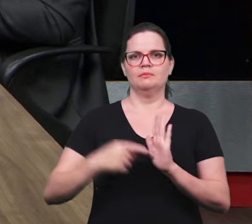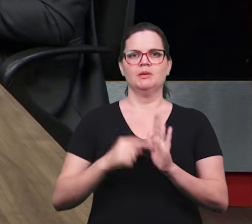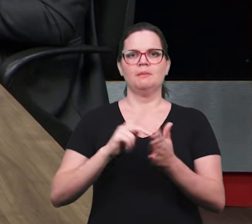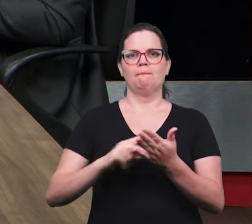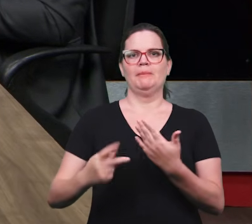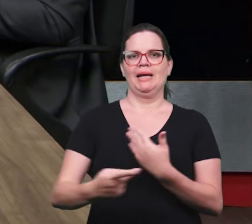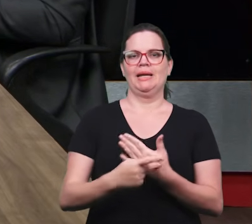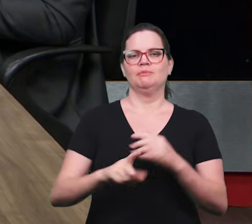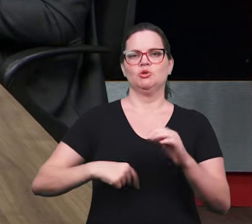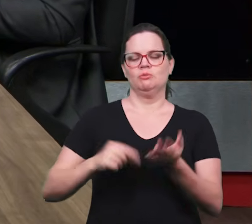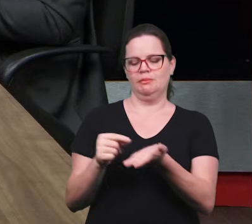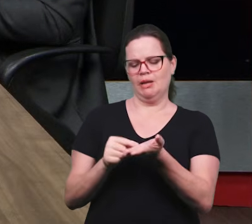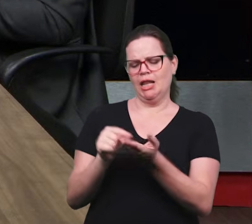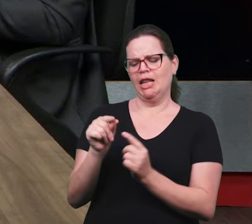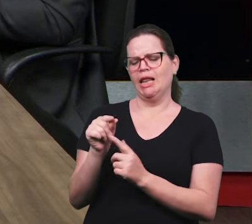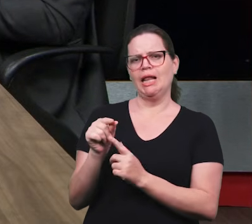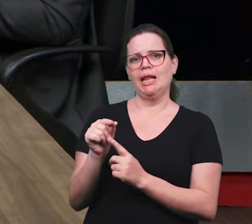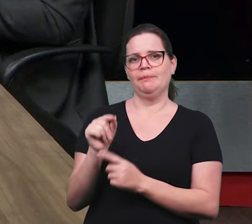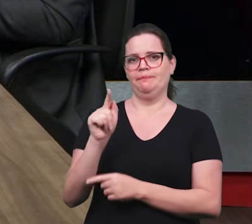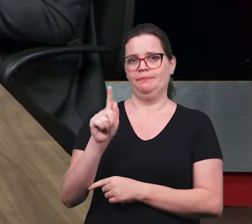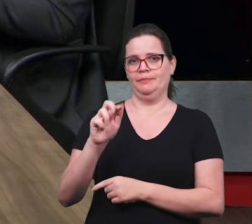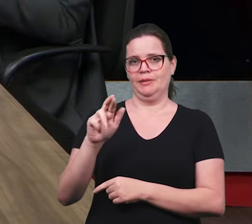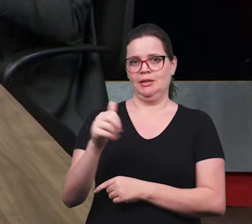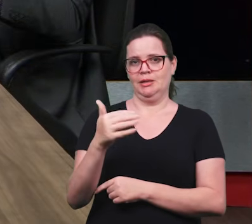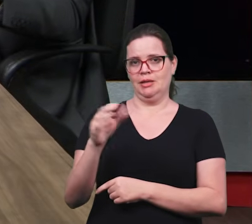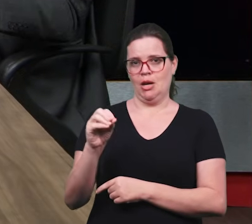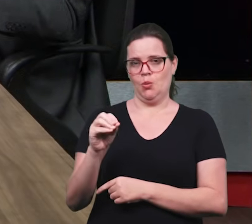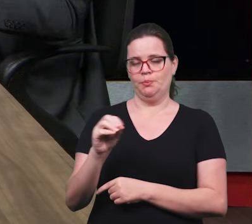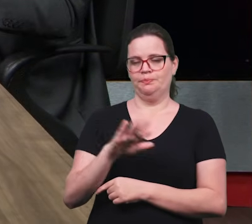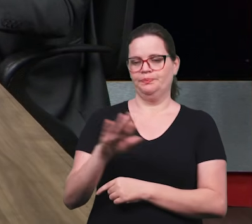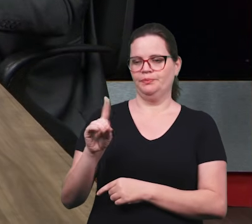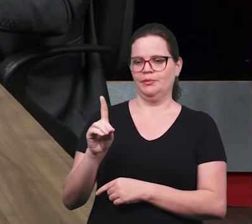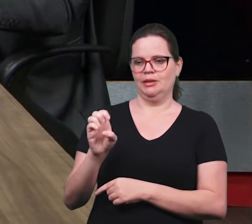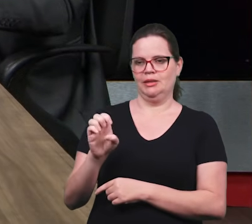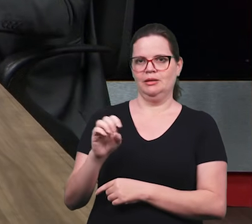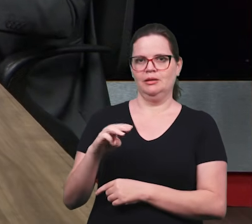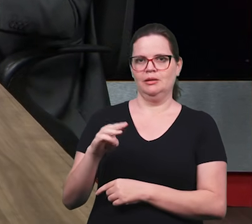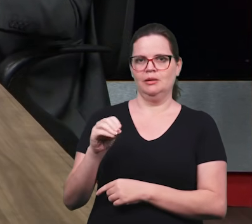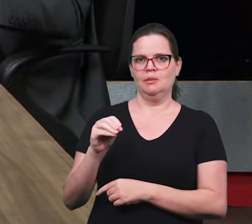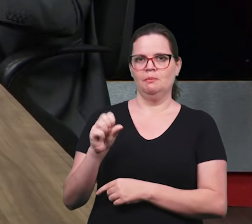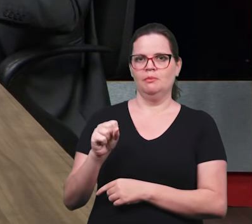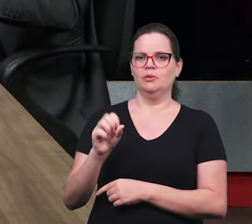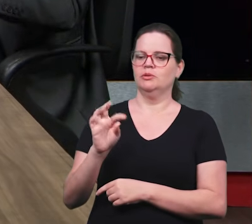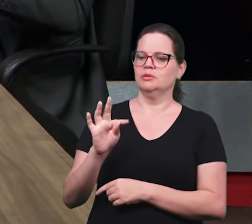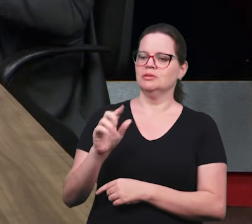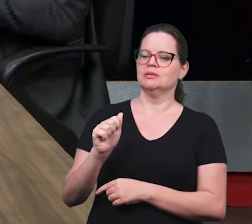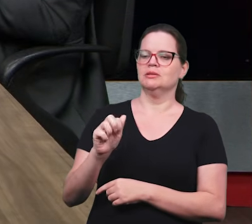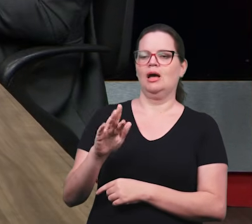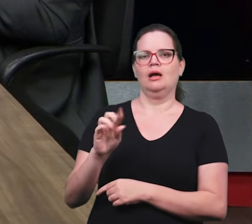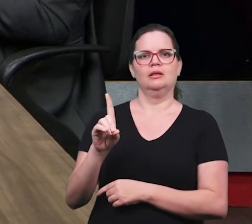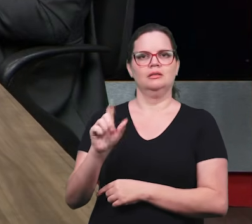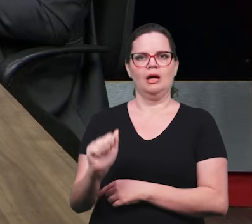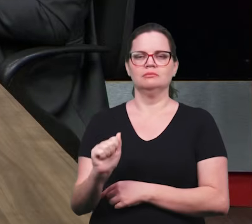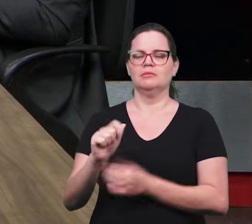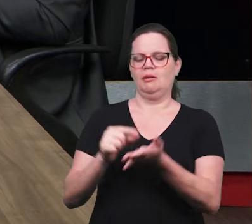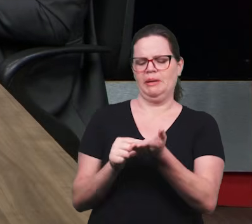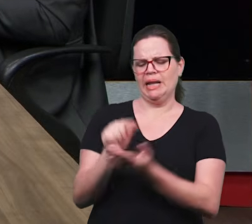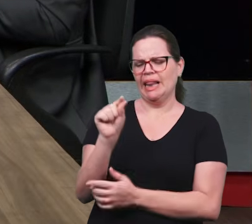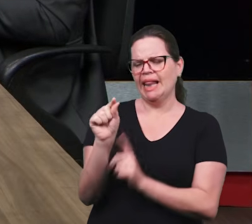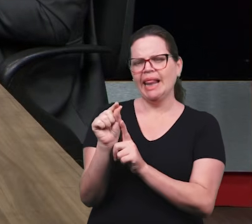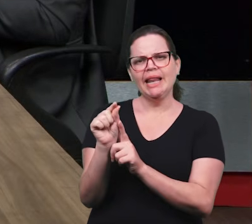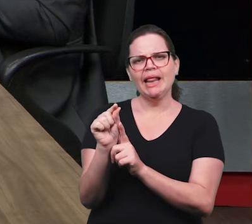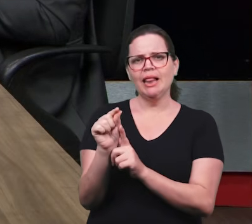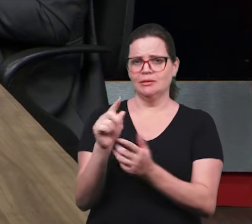parábola do grão de mostarda, que vira uma fé aparente. Então, quando o homem adere a esses conceitos, ele abandona o conceito